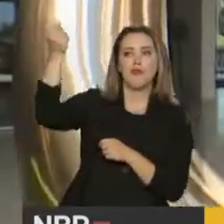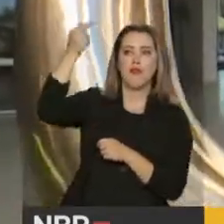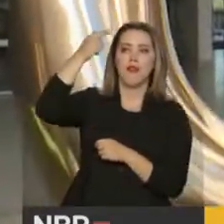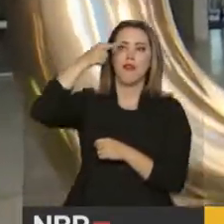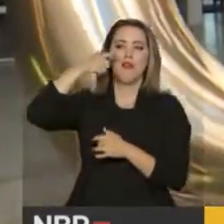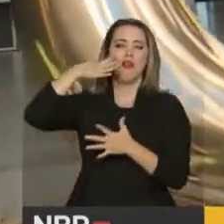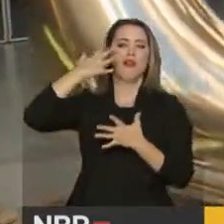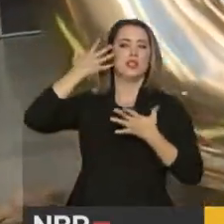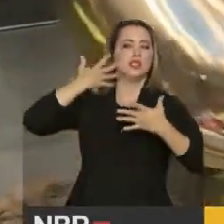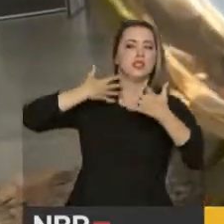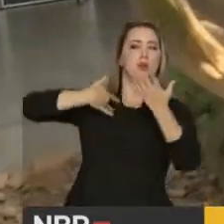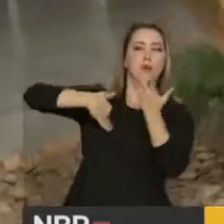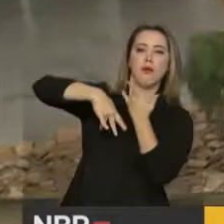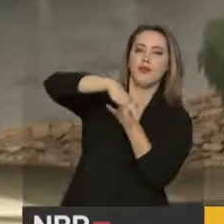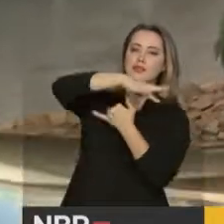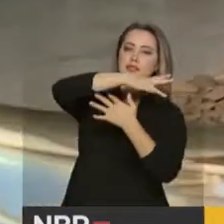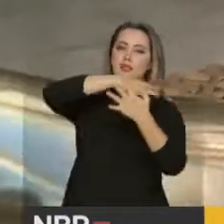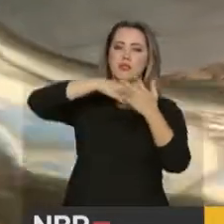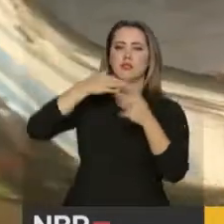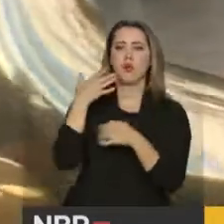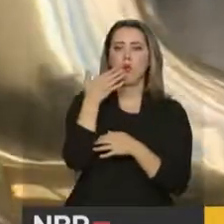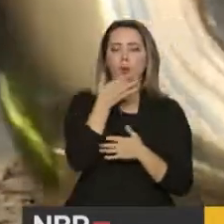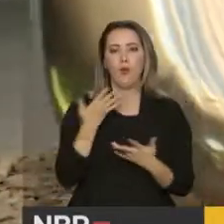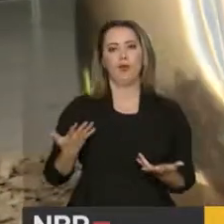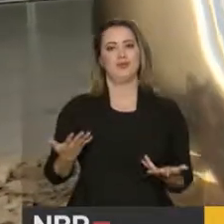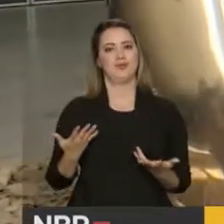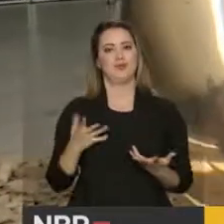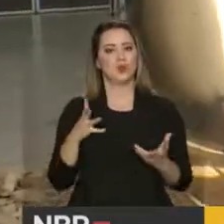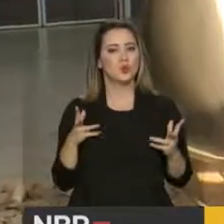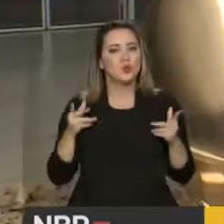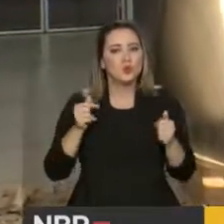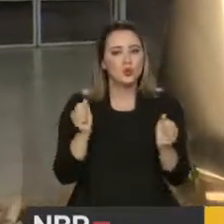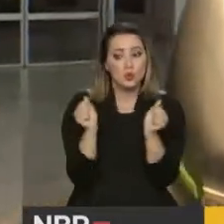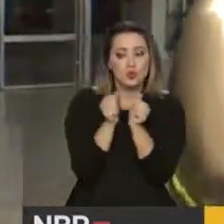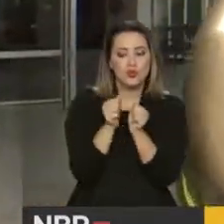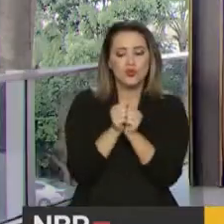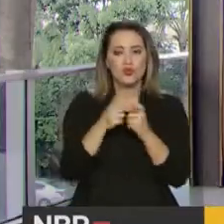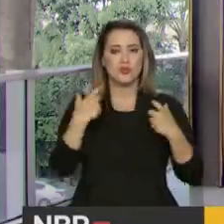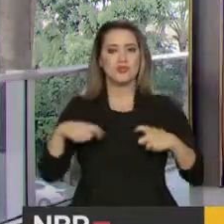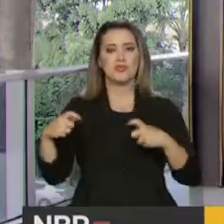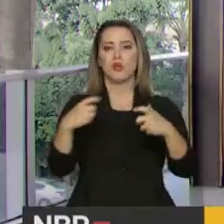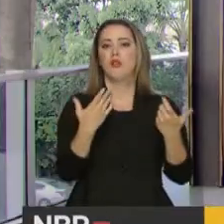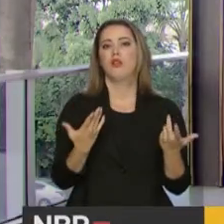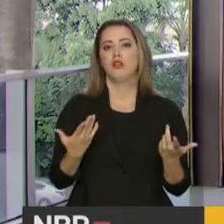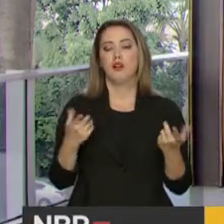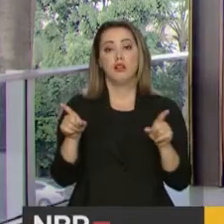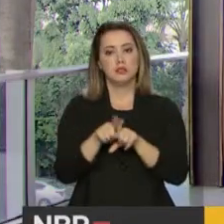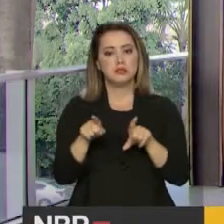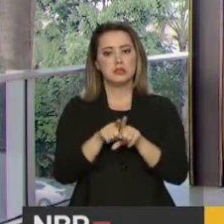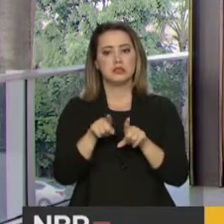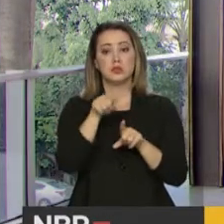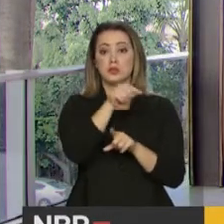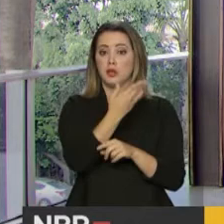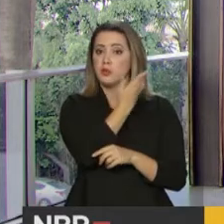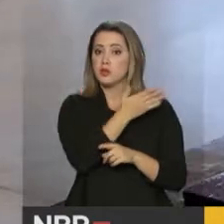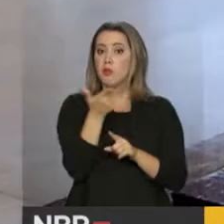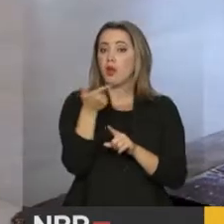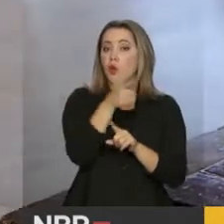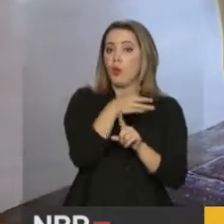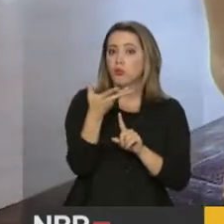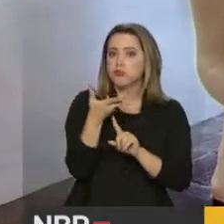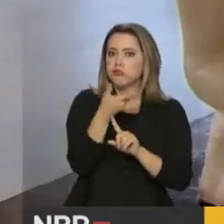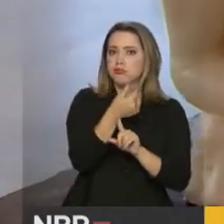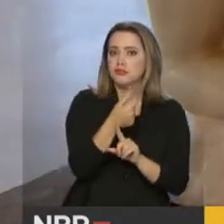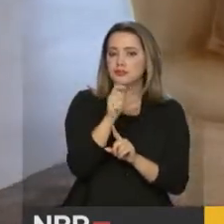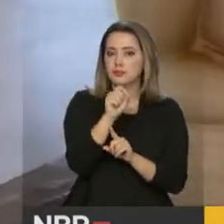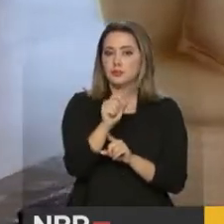ela recebe uma coloração muito diferente. Tudo isso ambientado nesse jardim. Temos também Sesquiat. Então, assim, é